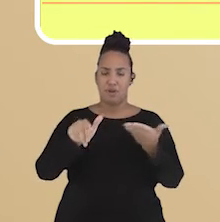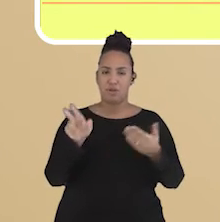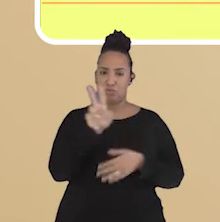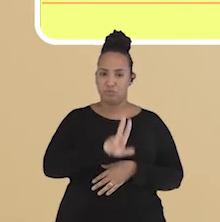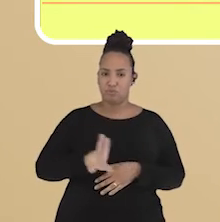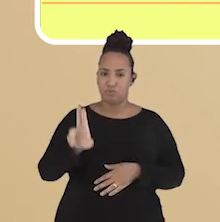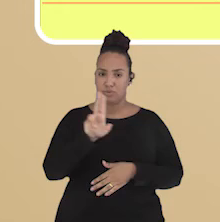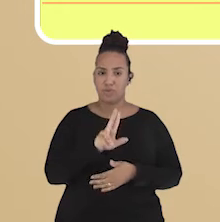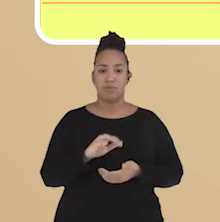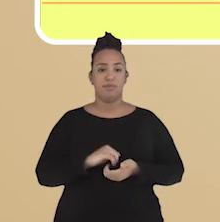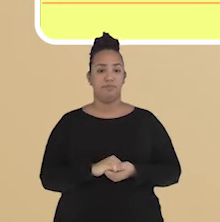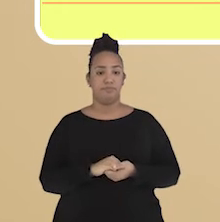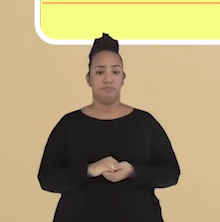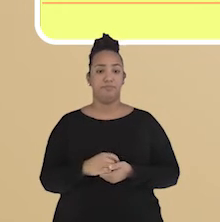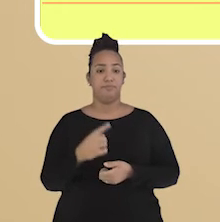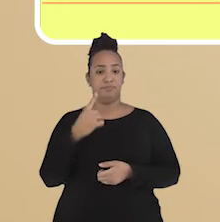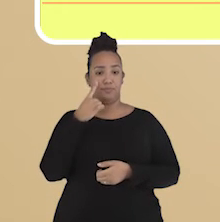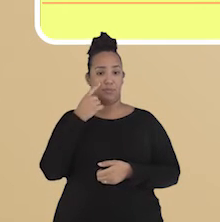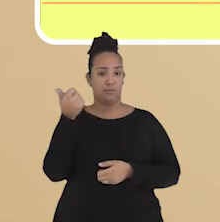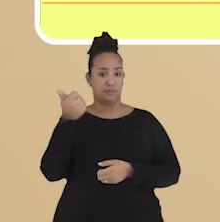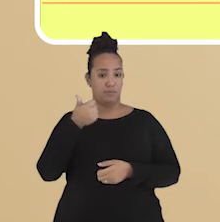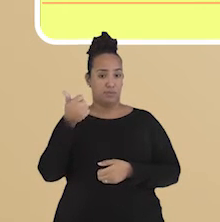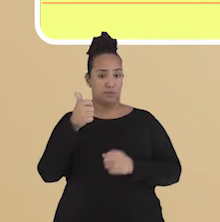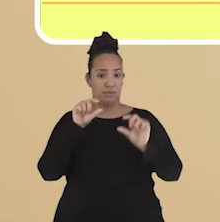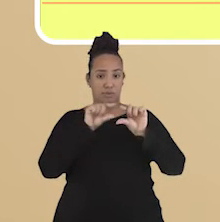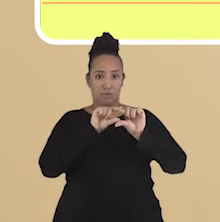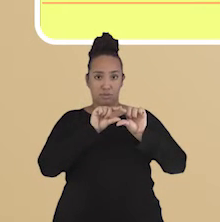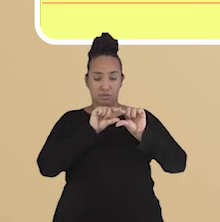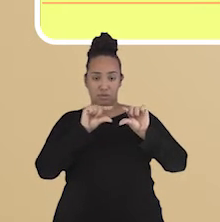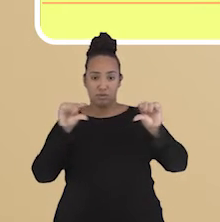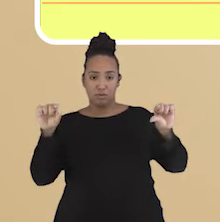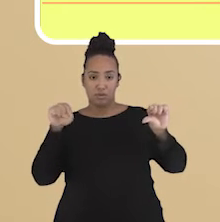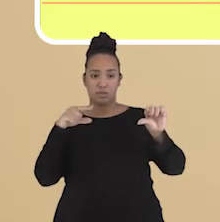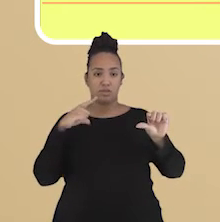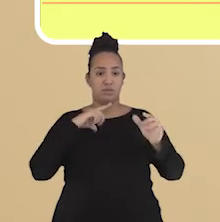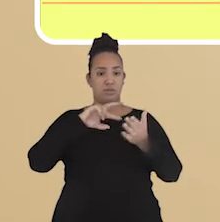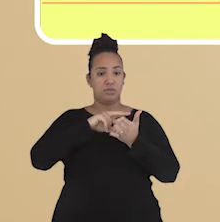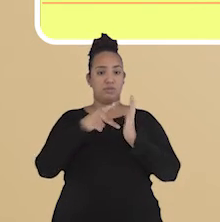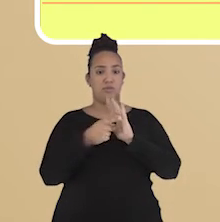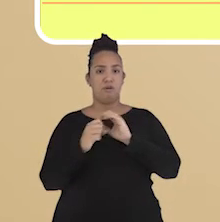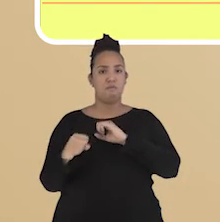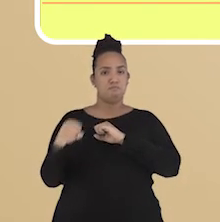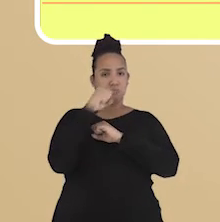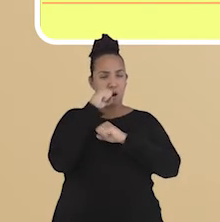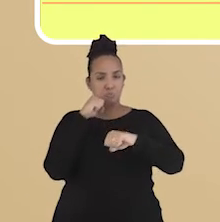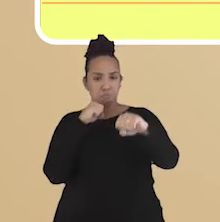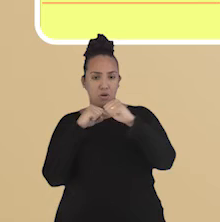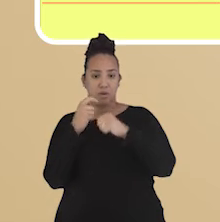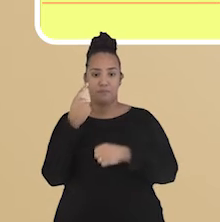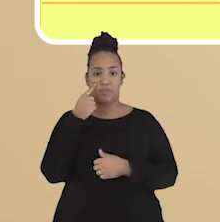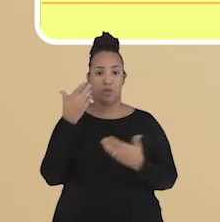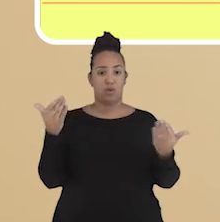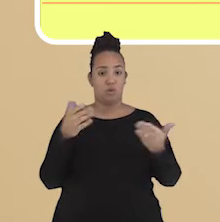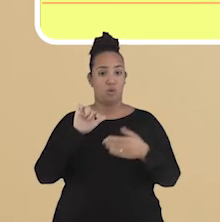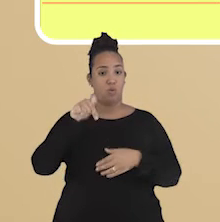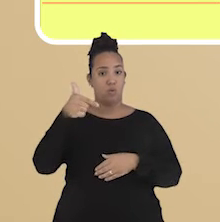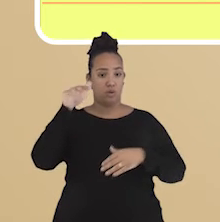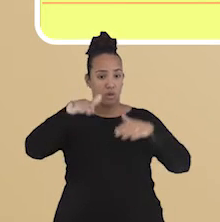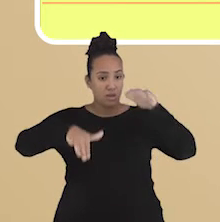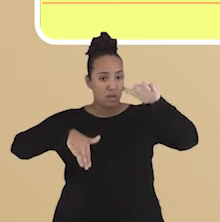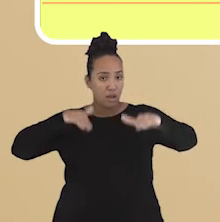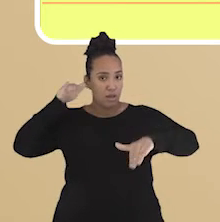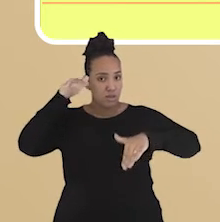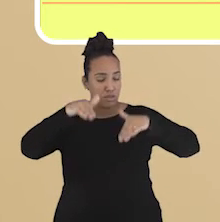diversos pictogramas utilizados aí nesses jogos. Esse primeiro, aqui na segunda linha, por exemplo, simboliza o boxe. Esse outro